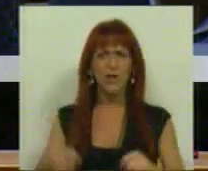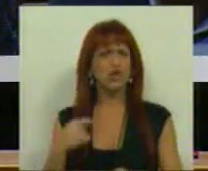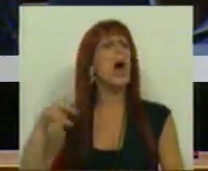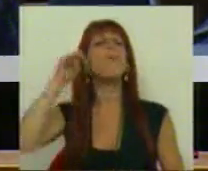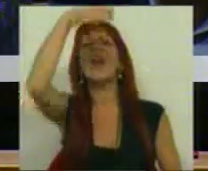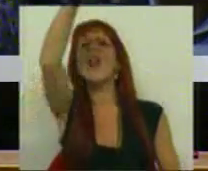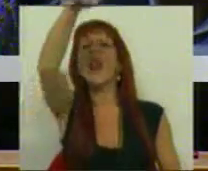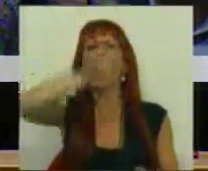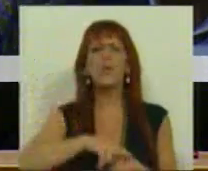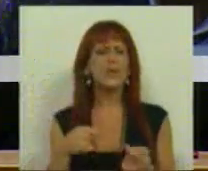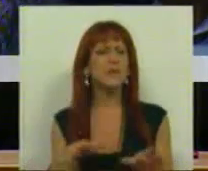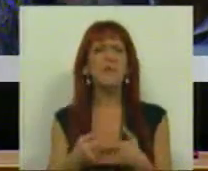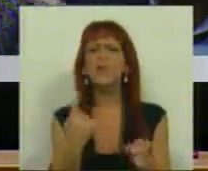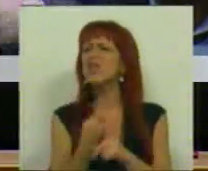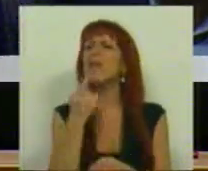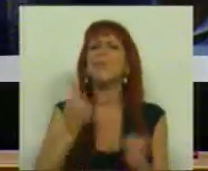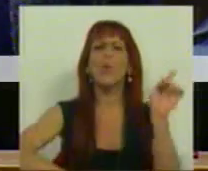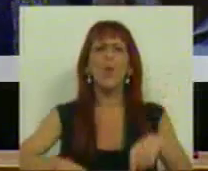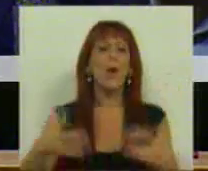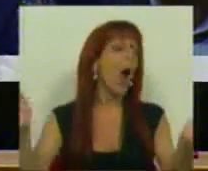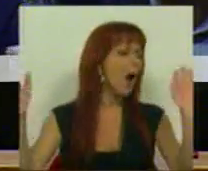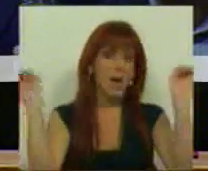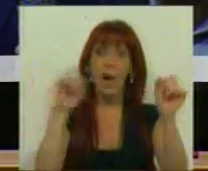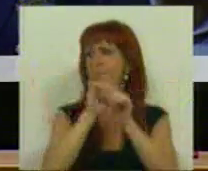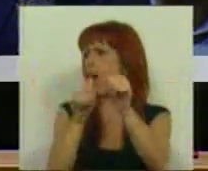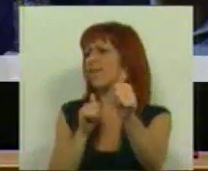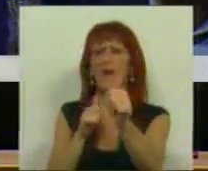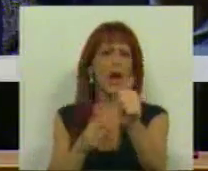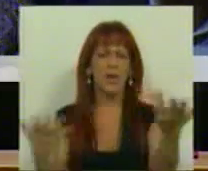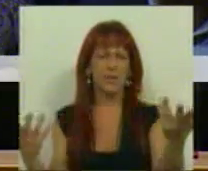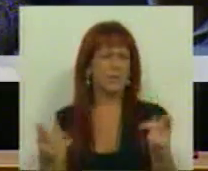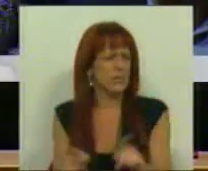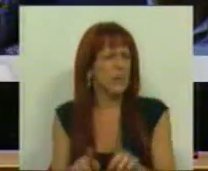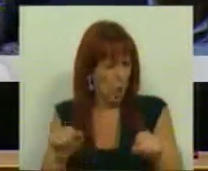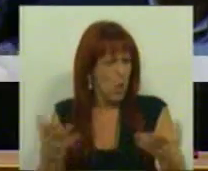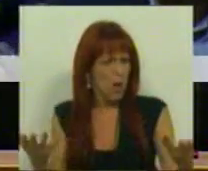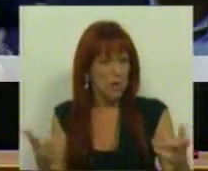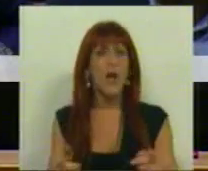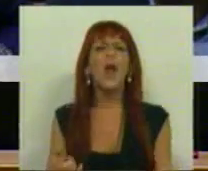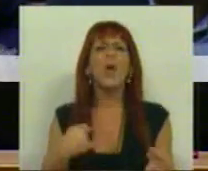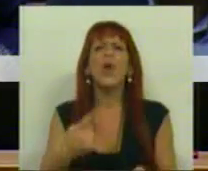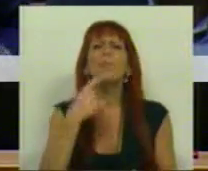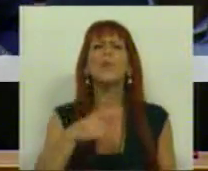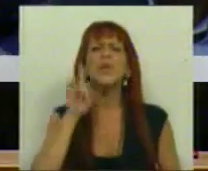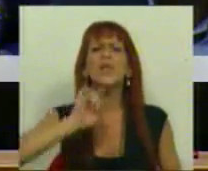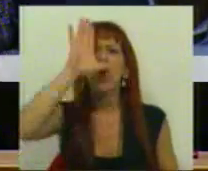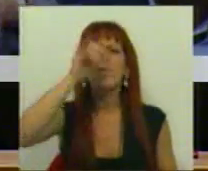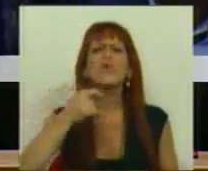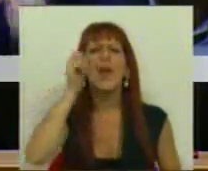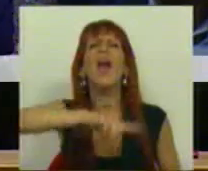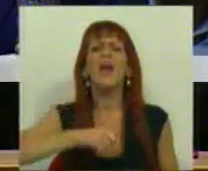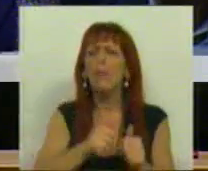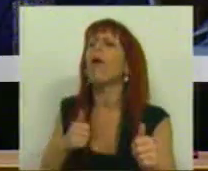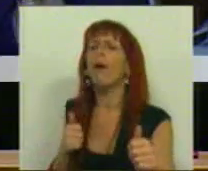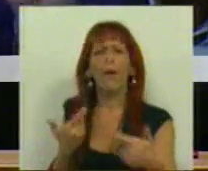ouvi ali daquelas bancadas várias vezes dizer ninguém pode ficar para trás concordará e então eu pergunto senhora ministra e quem